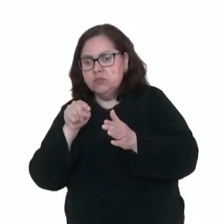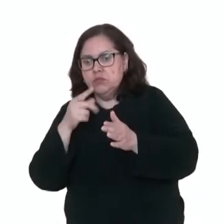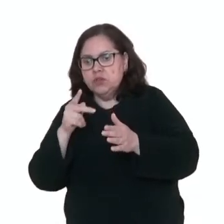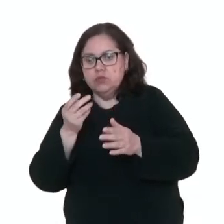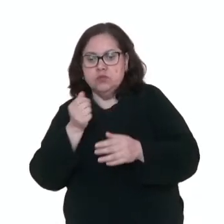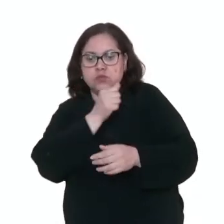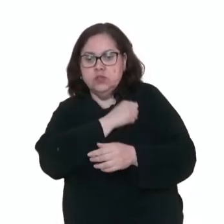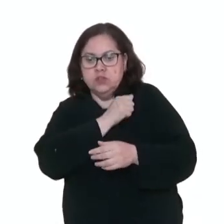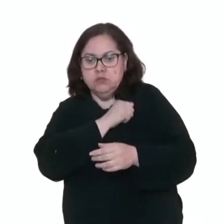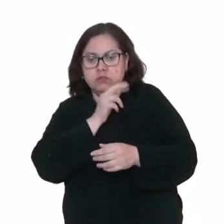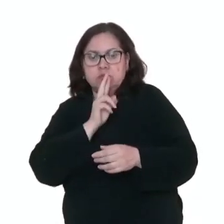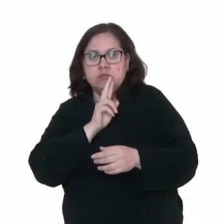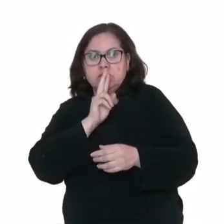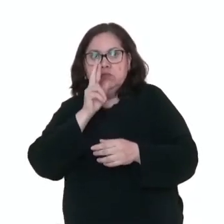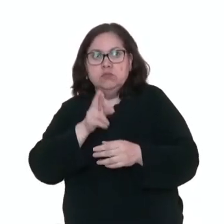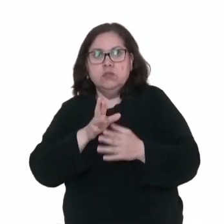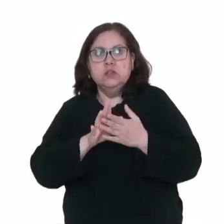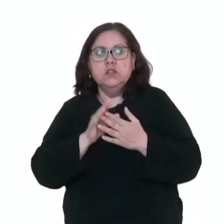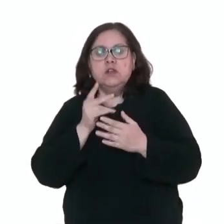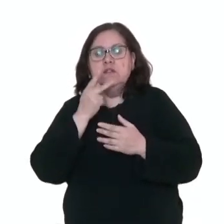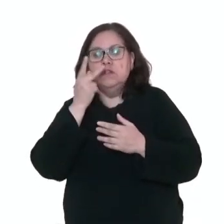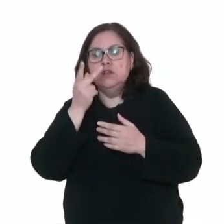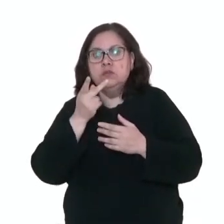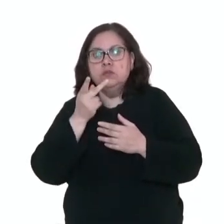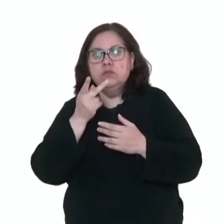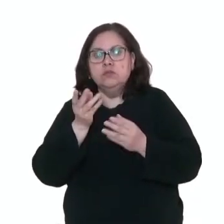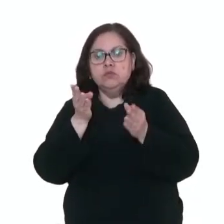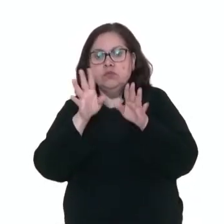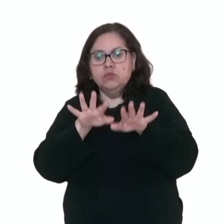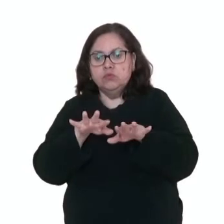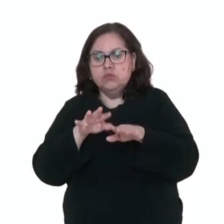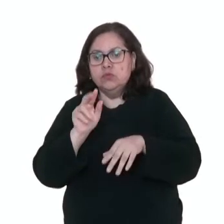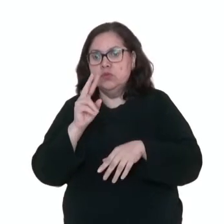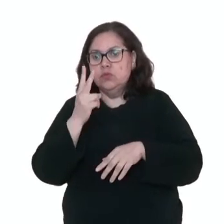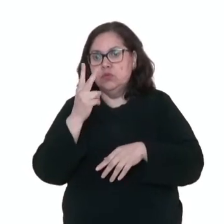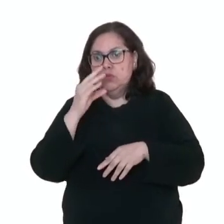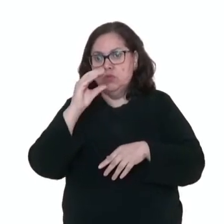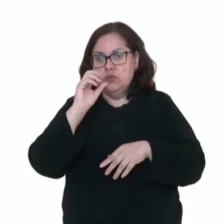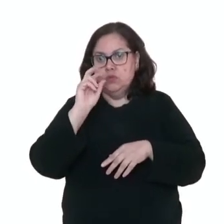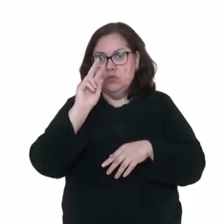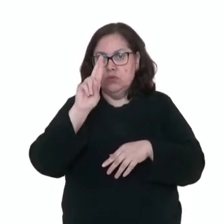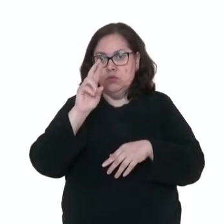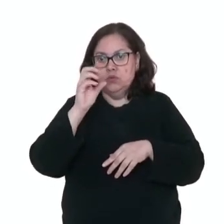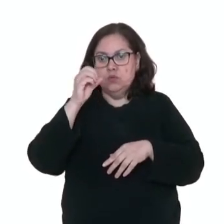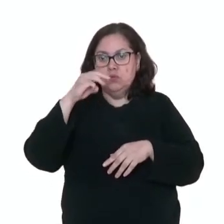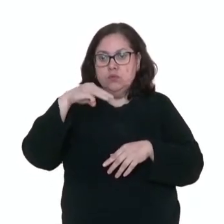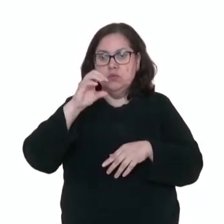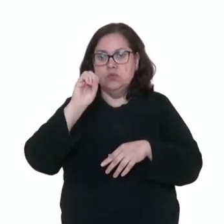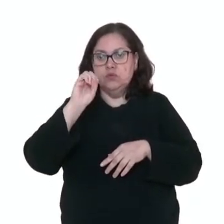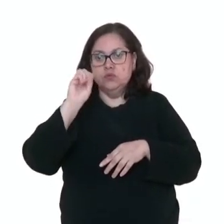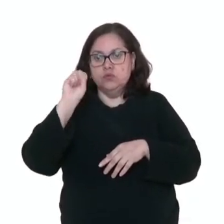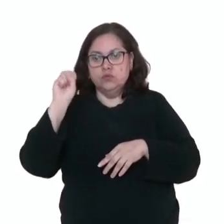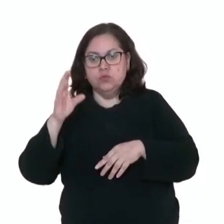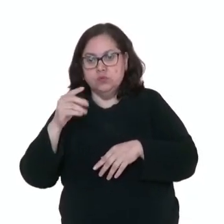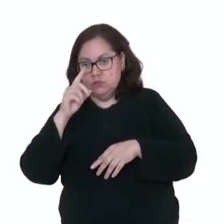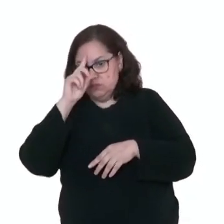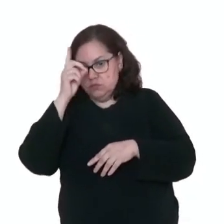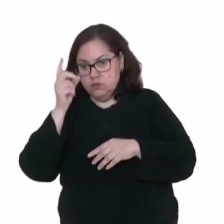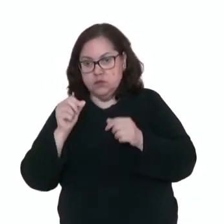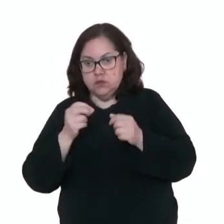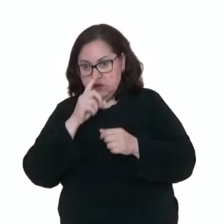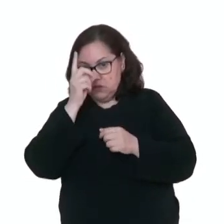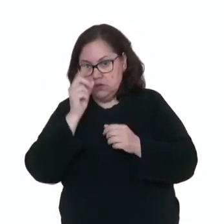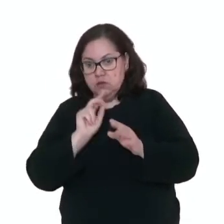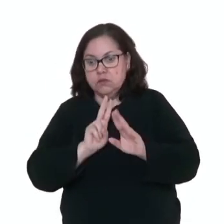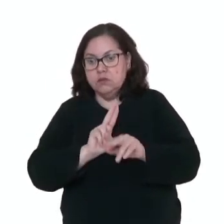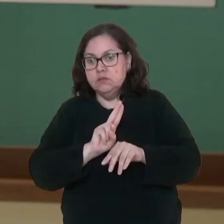seus alunos resolverem. Ele disse que ao sobrepor 2 cromossomos artificiais de mesmo tamanho criado por eles, uma mensagem